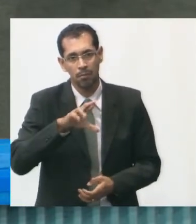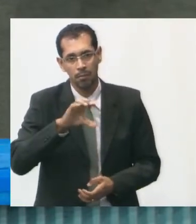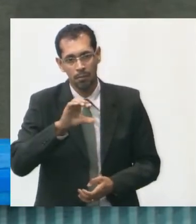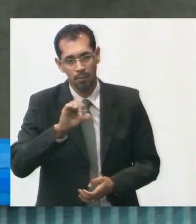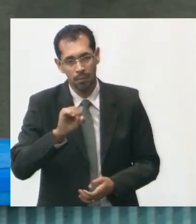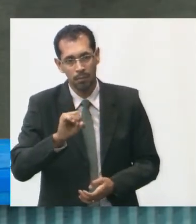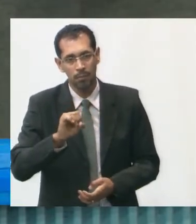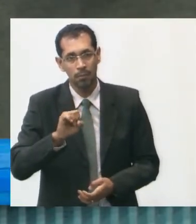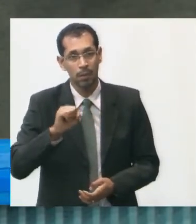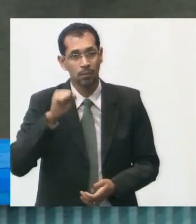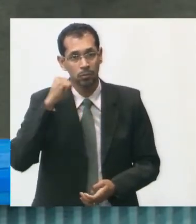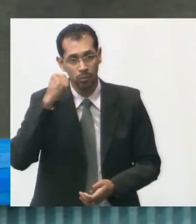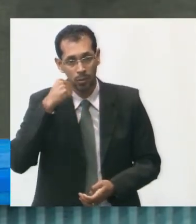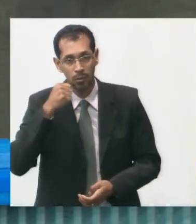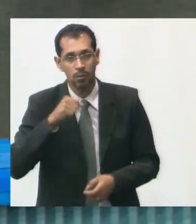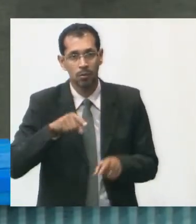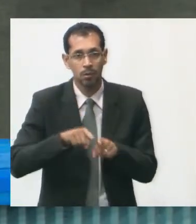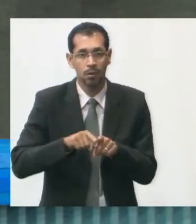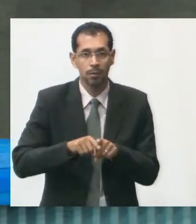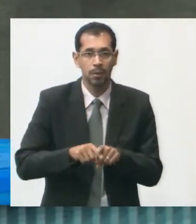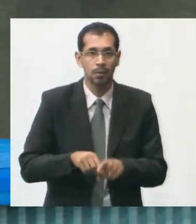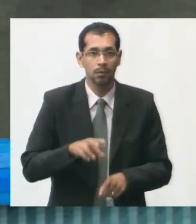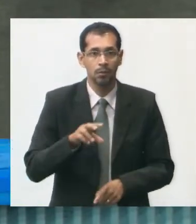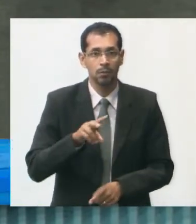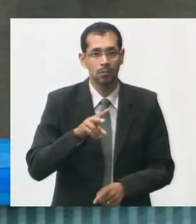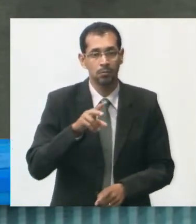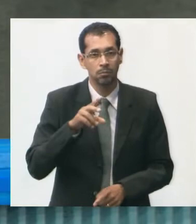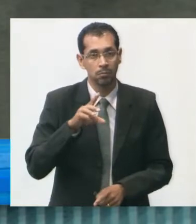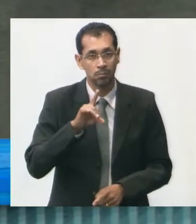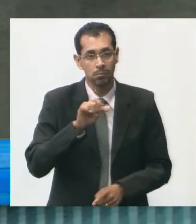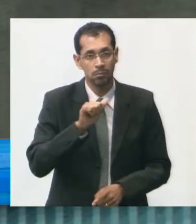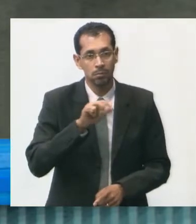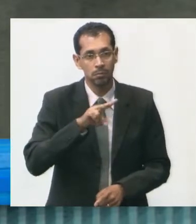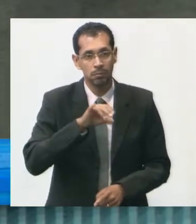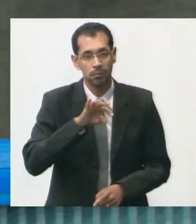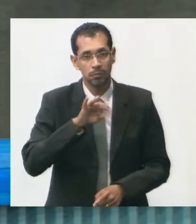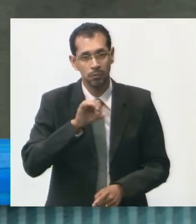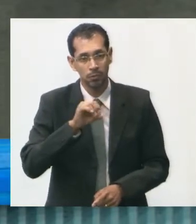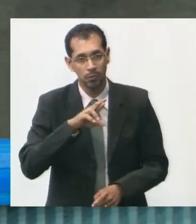e fica o nosso registro aqui de parabéns também pela atuação